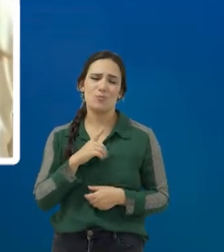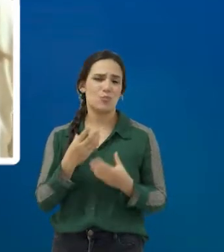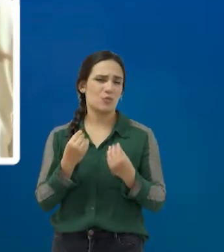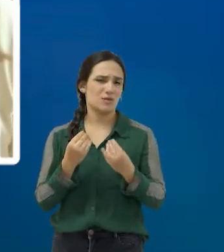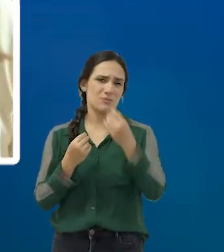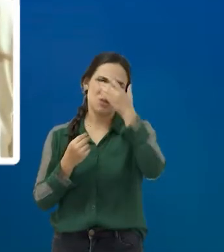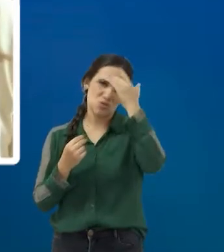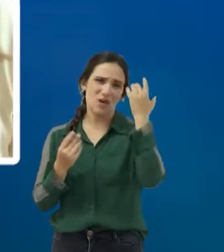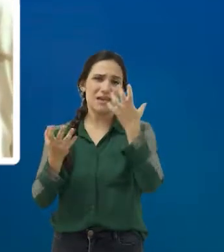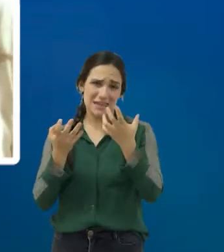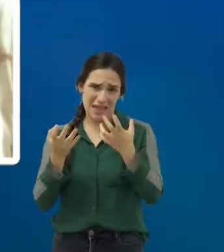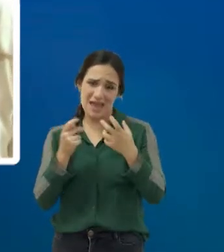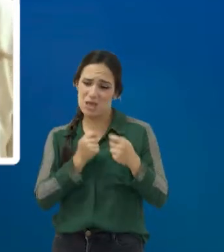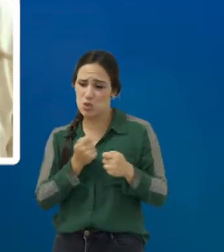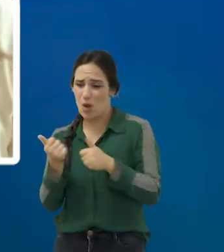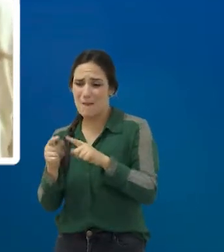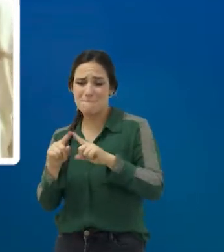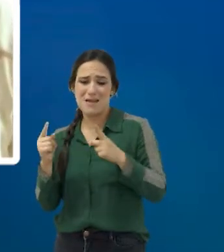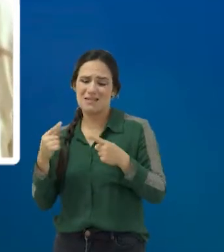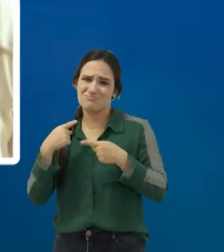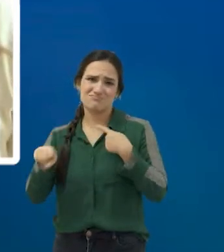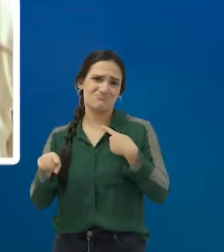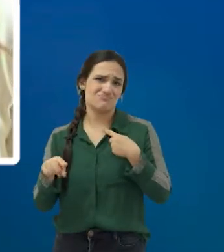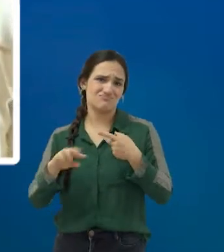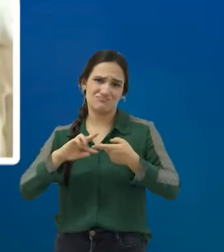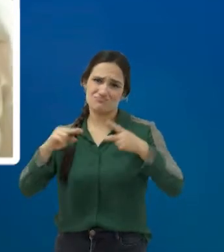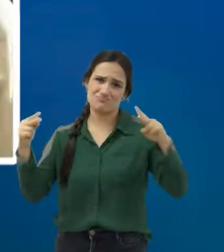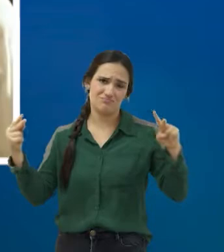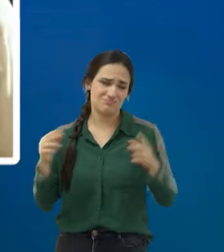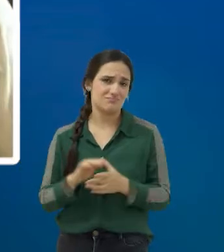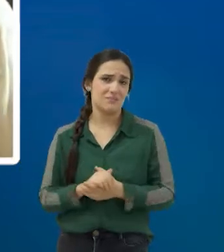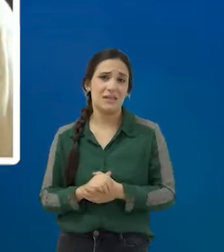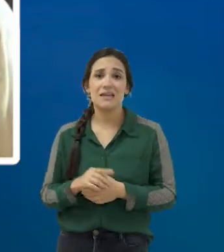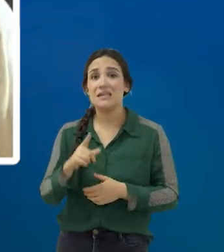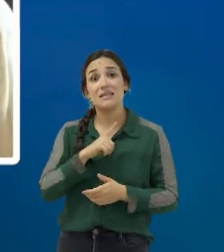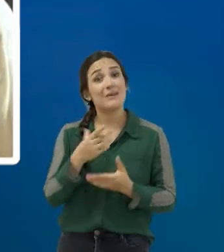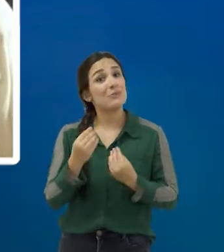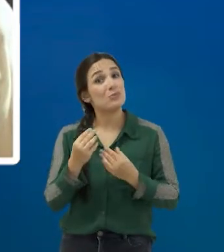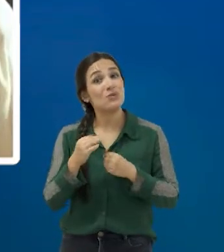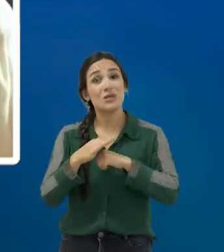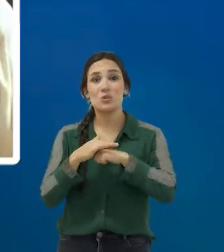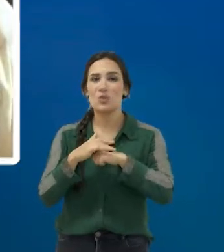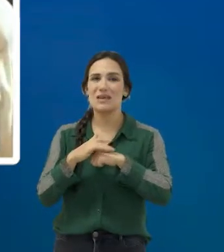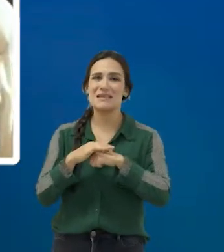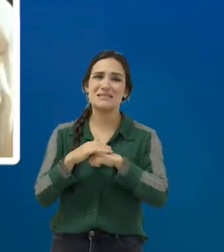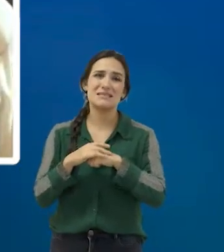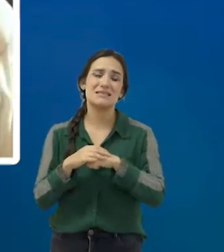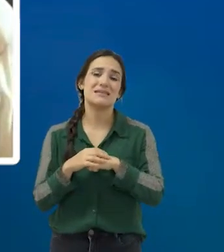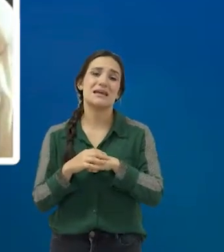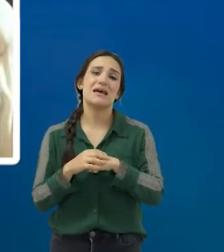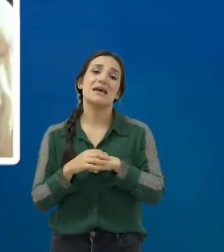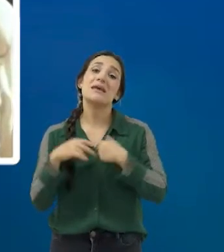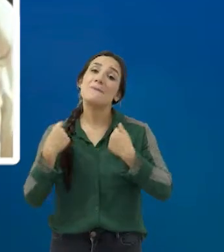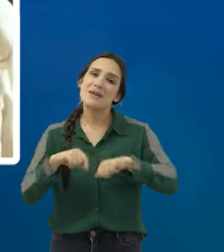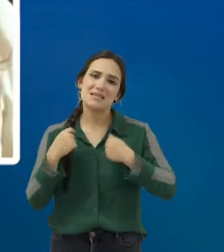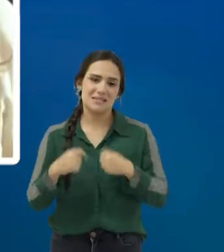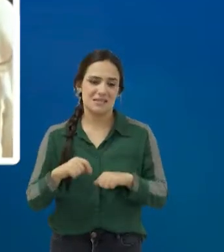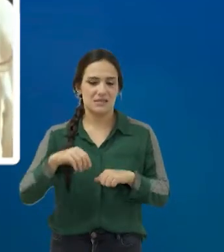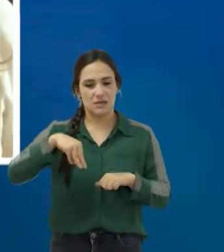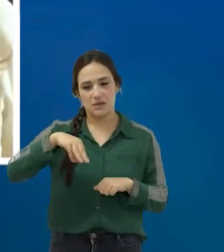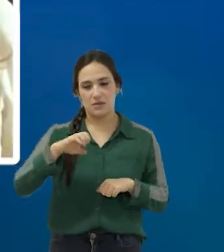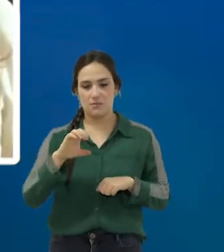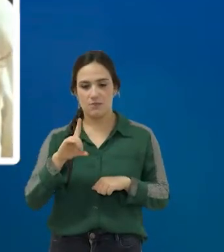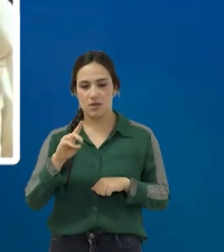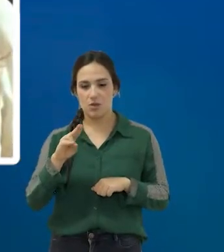compatíveis e existem muitas doenças também que, como você já falou no início, que é indicado o transplante de medula.